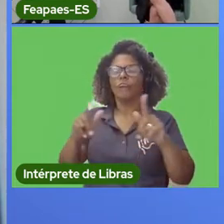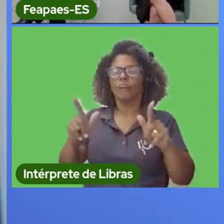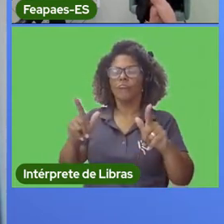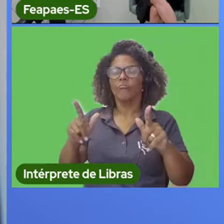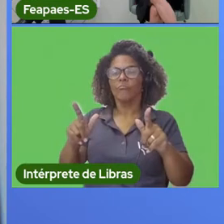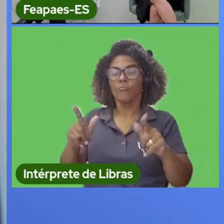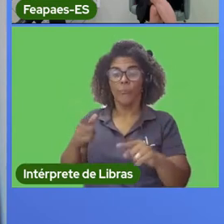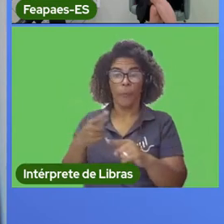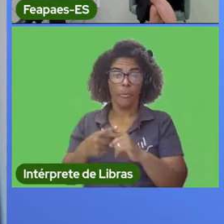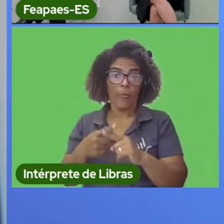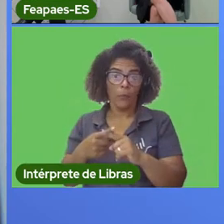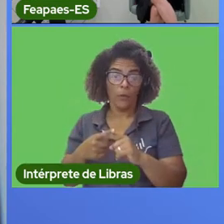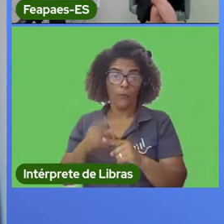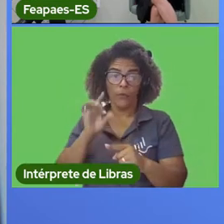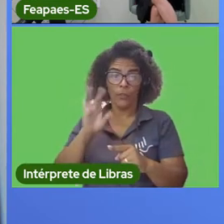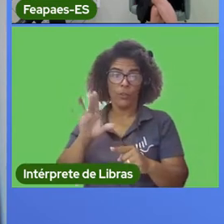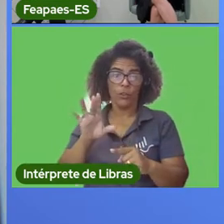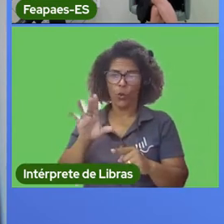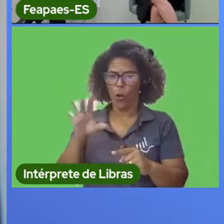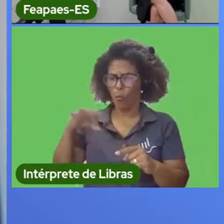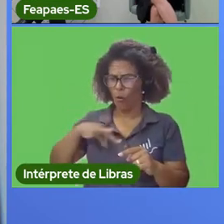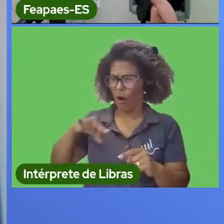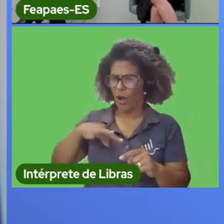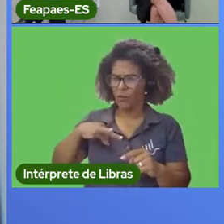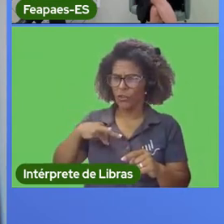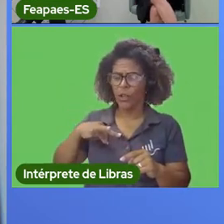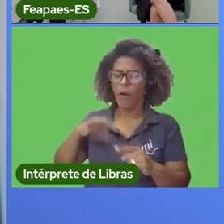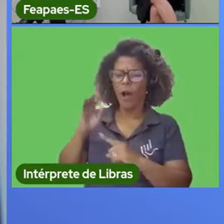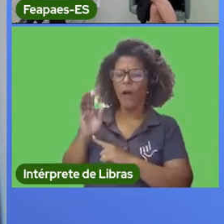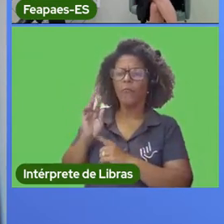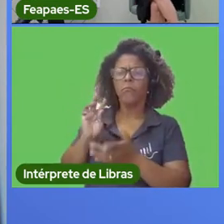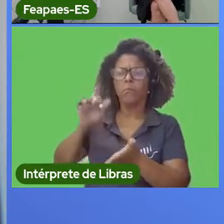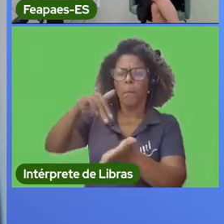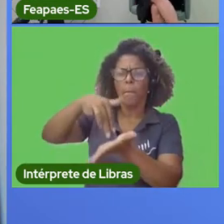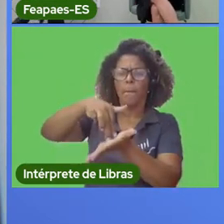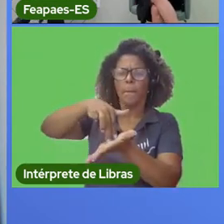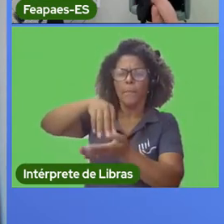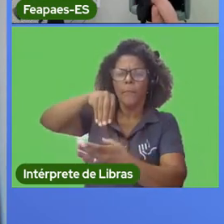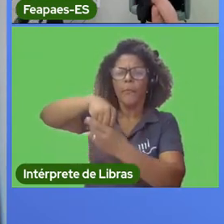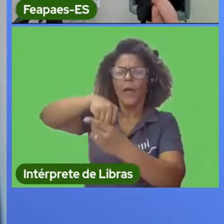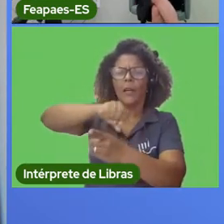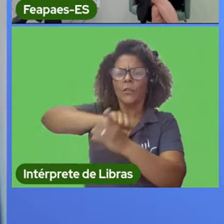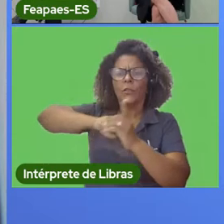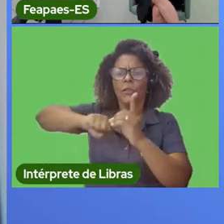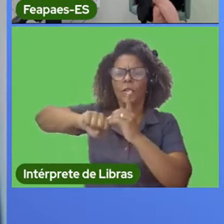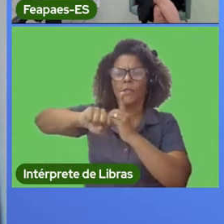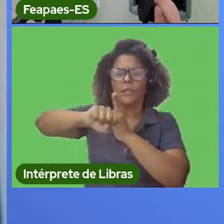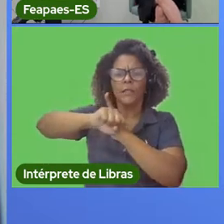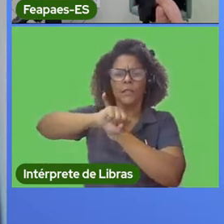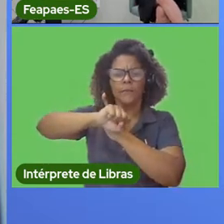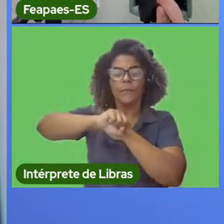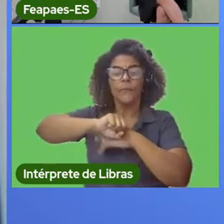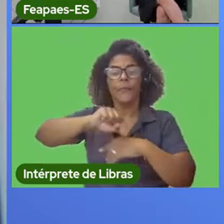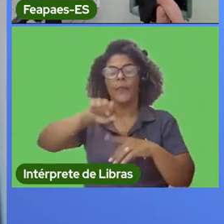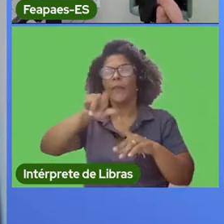sua remuneração. Né? Isso aqui é quase como se fosse uma espécie